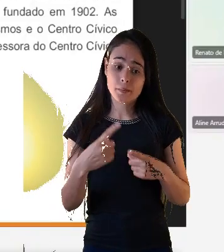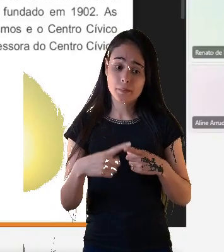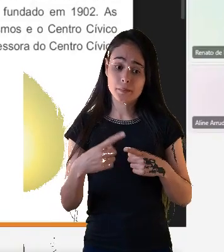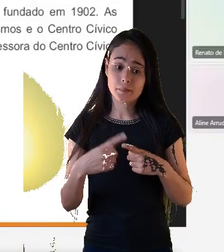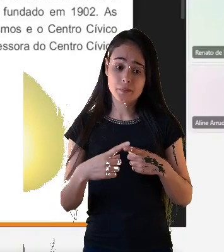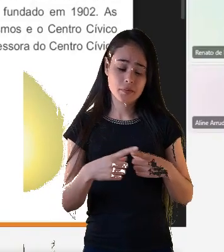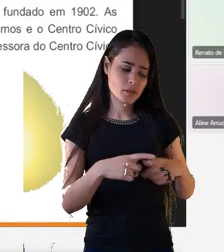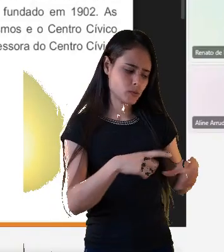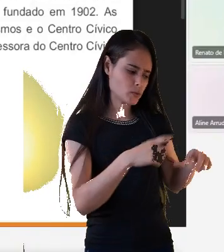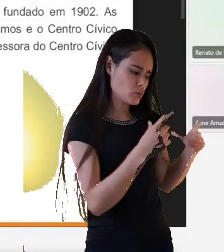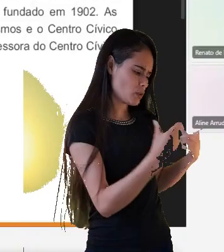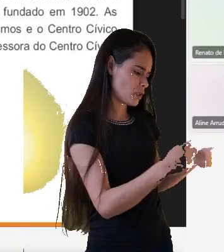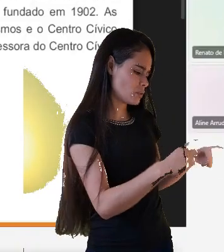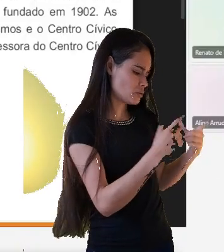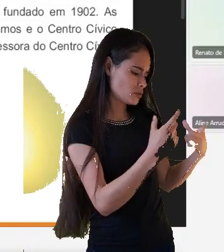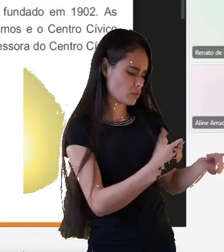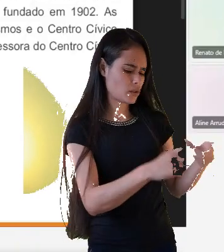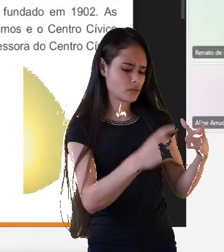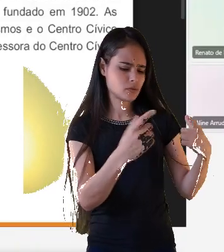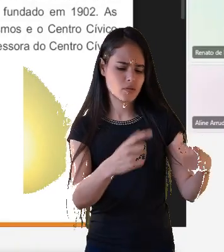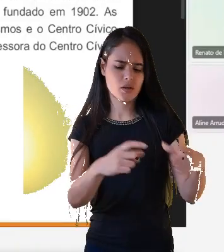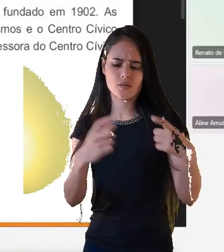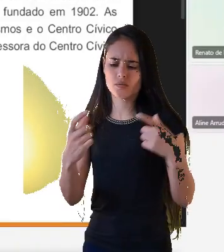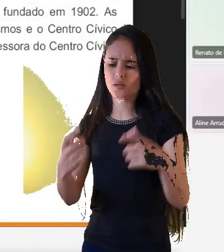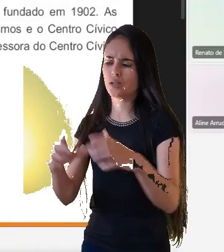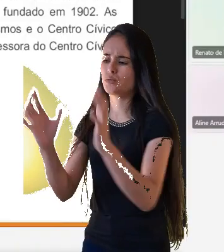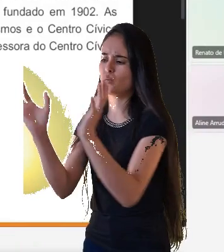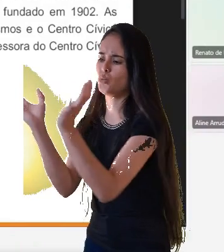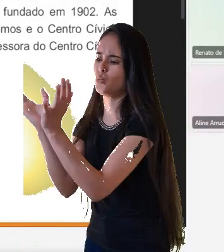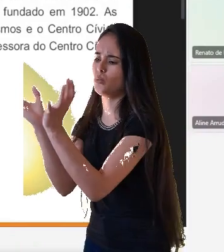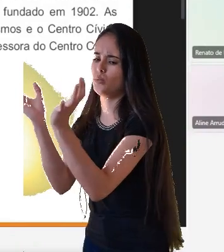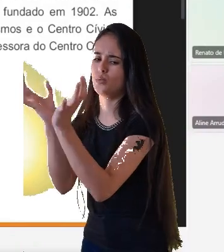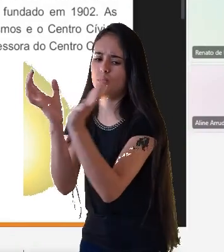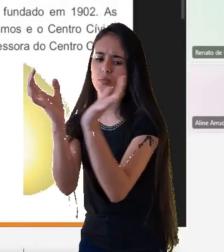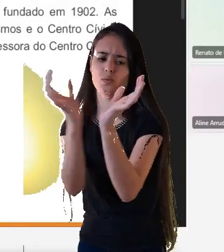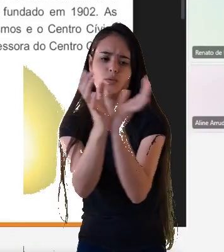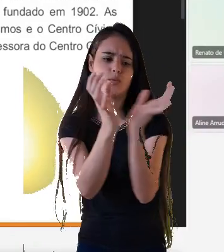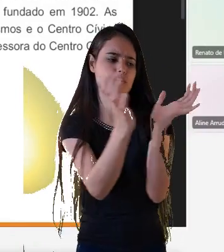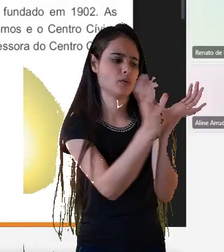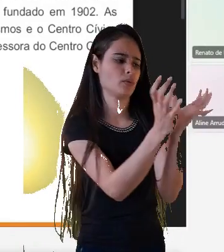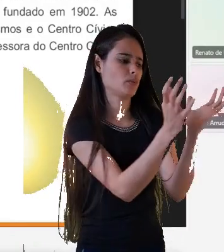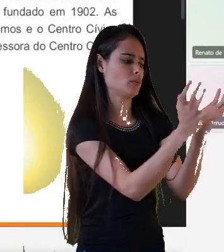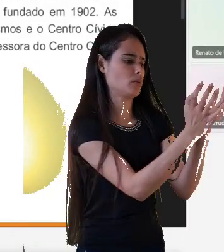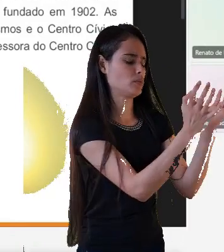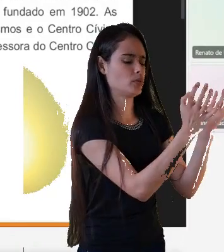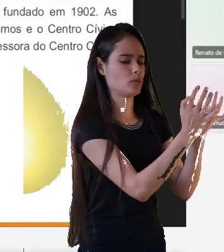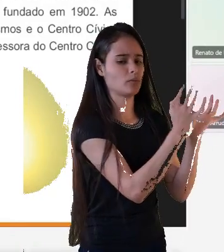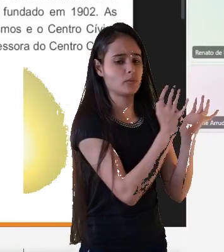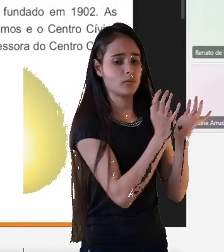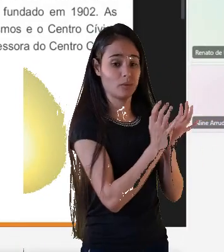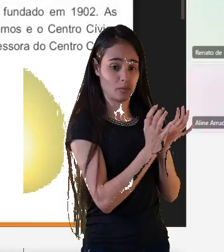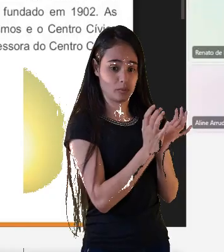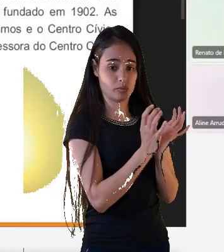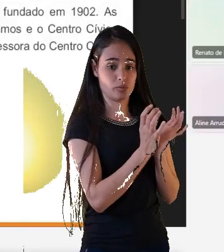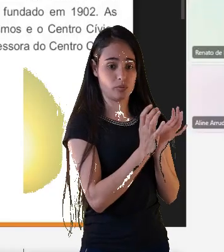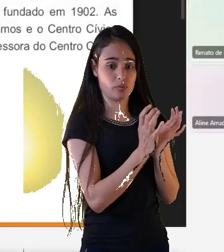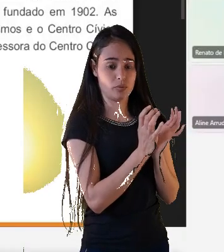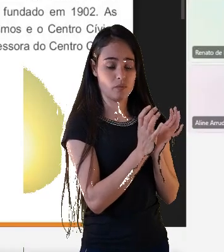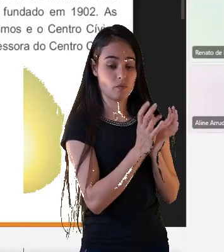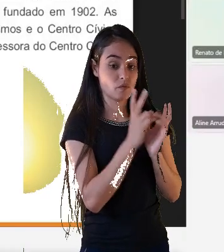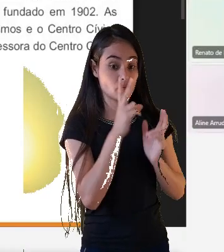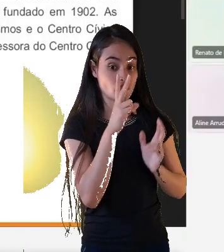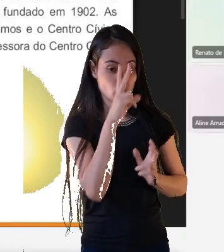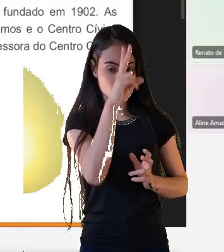né, antes da abolição, né? Tanto nos quilombos quanto na